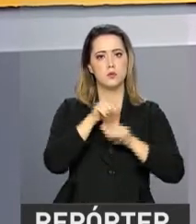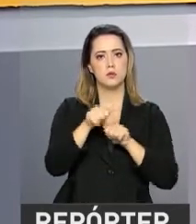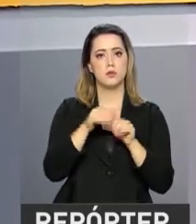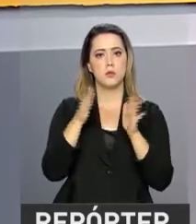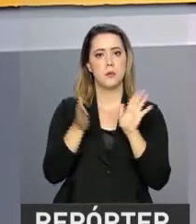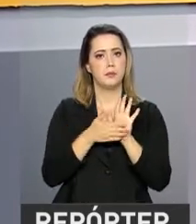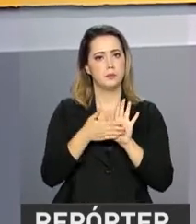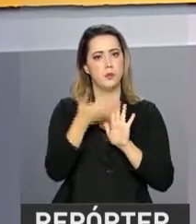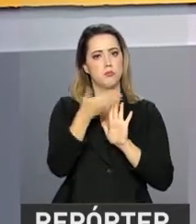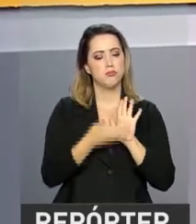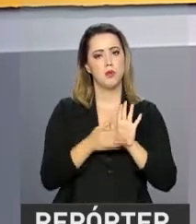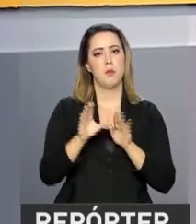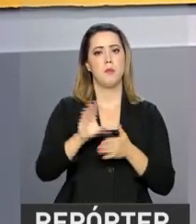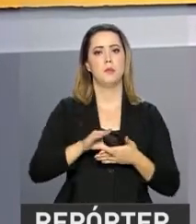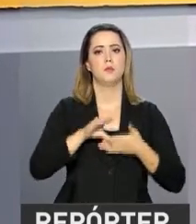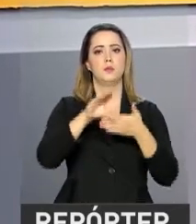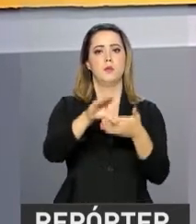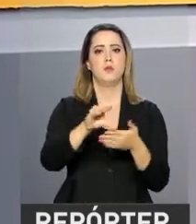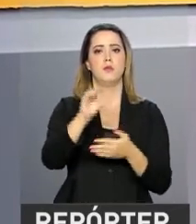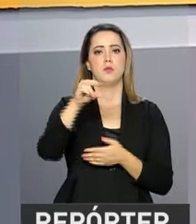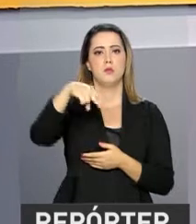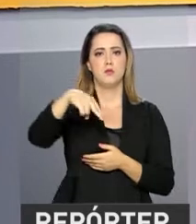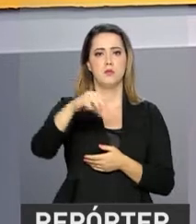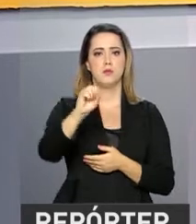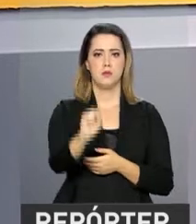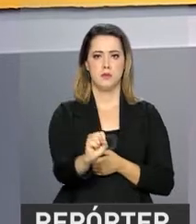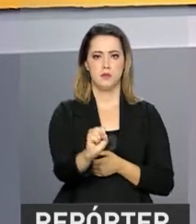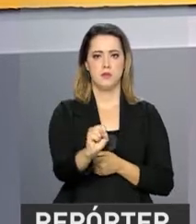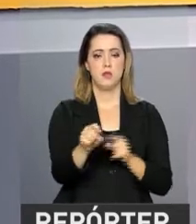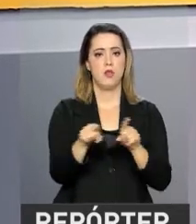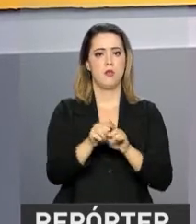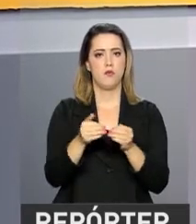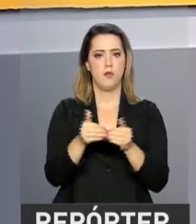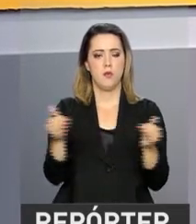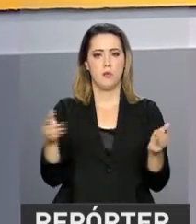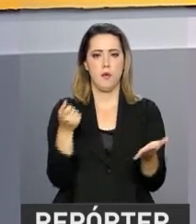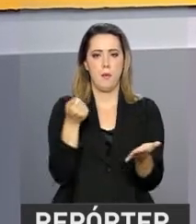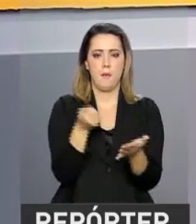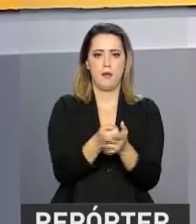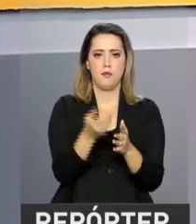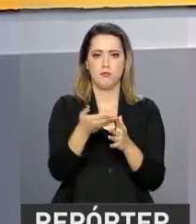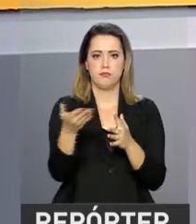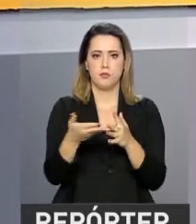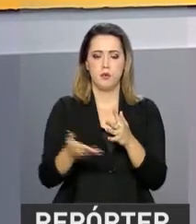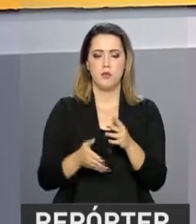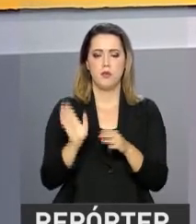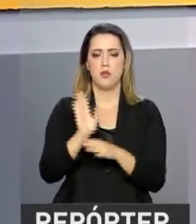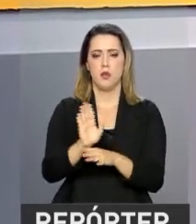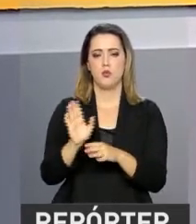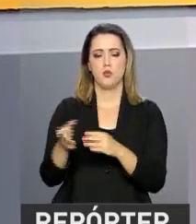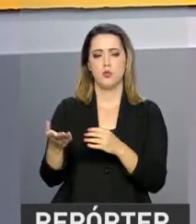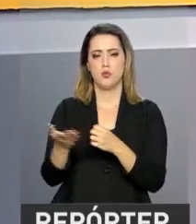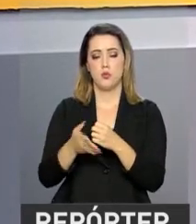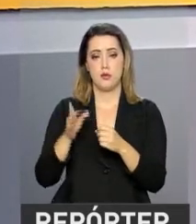foram propostas pelo Conselho Nacional de Saúde e que vão ampliar o financiamento da atenção básica.